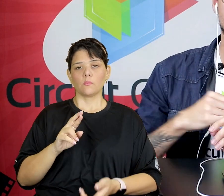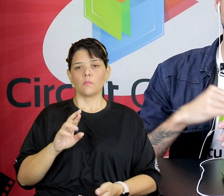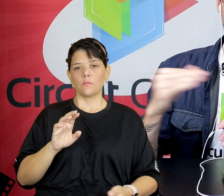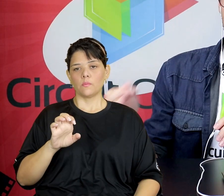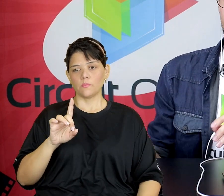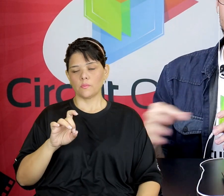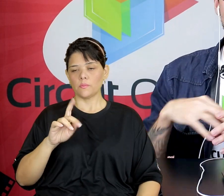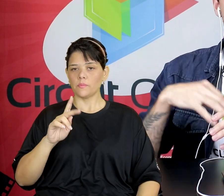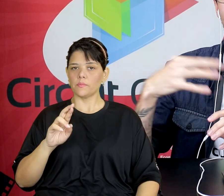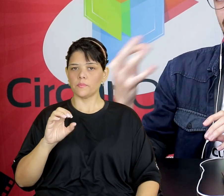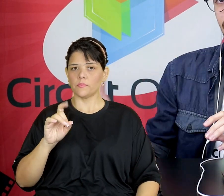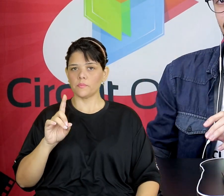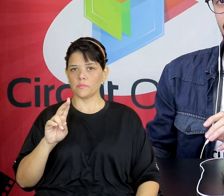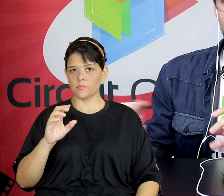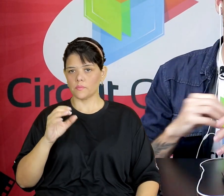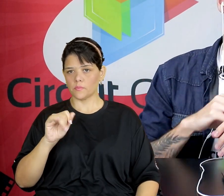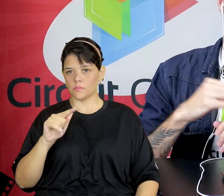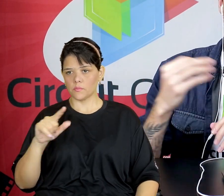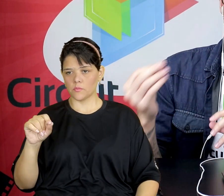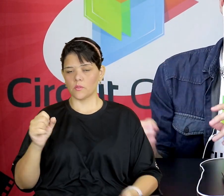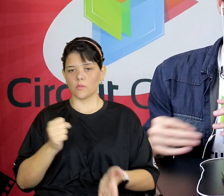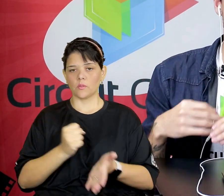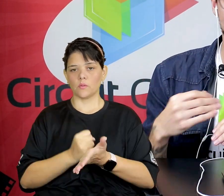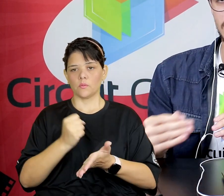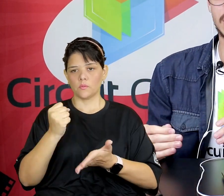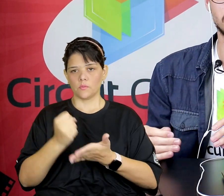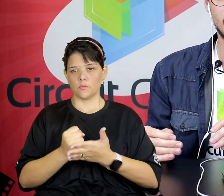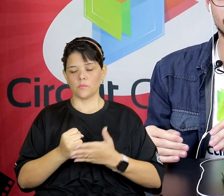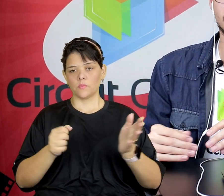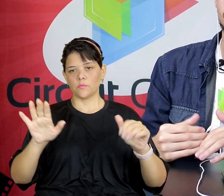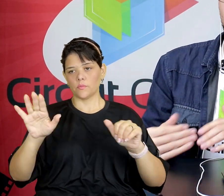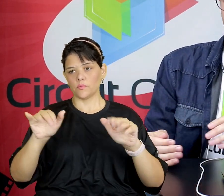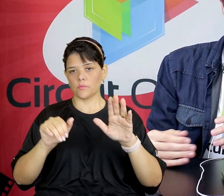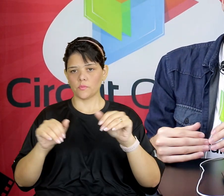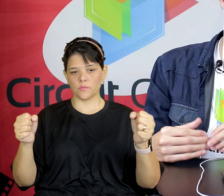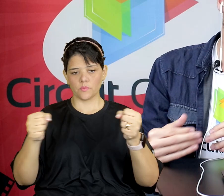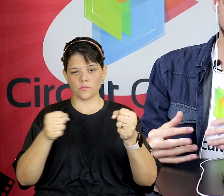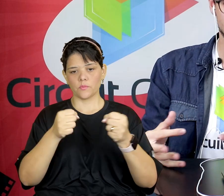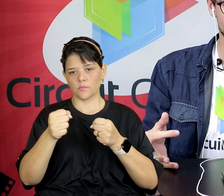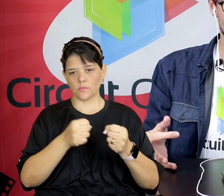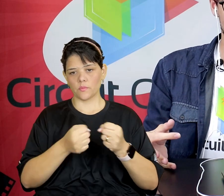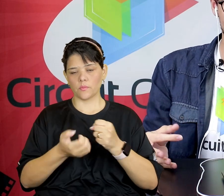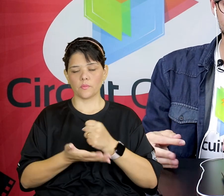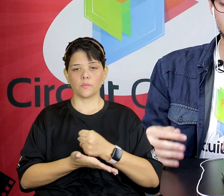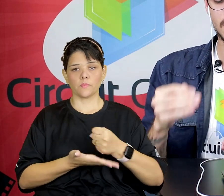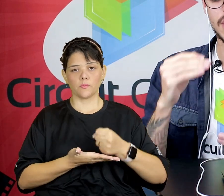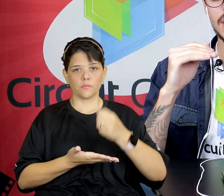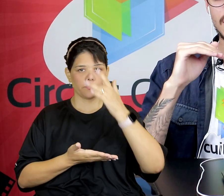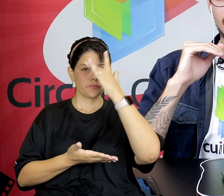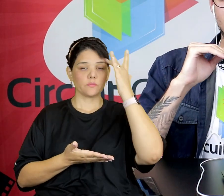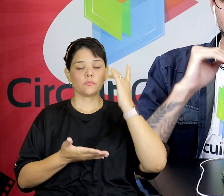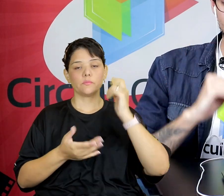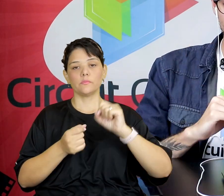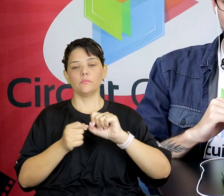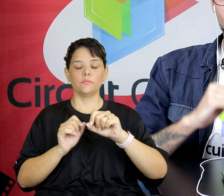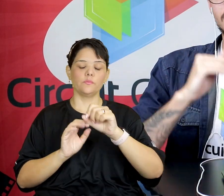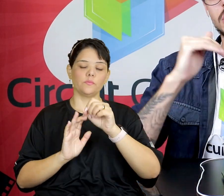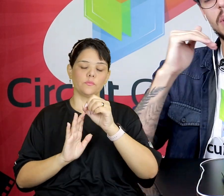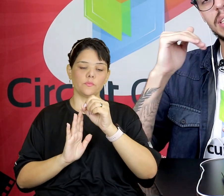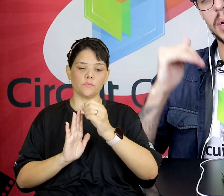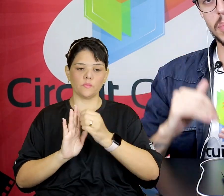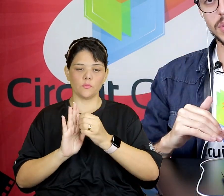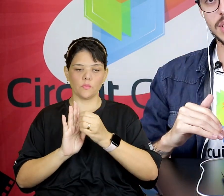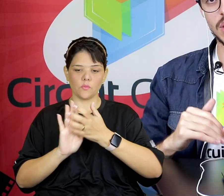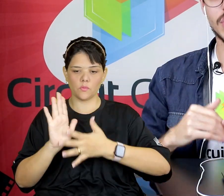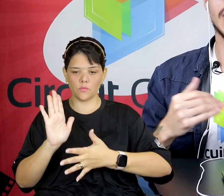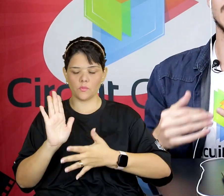tudo, arranja tudo, contrata a galera, organiza todas as pautas, todos os conteúdos que precisam ser gravados. Logo a gente